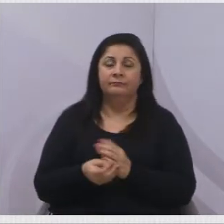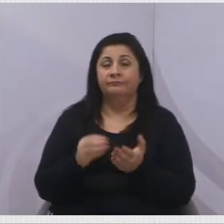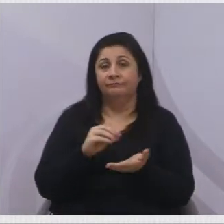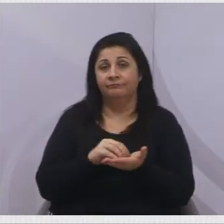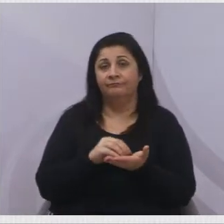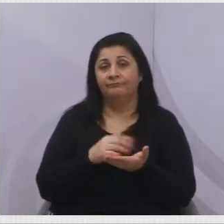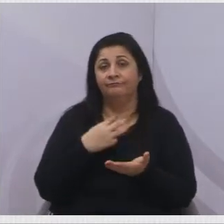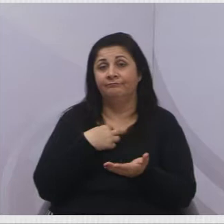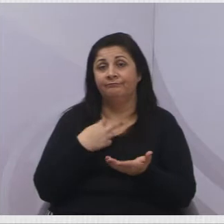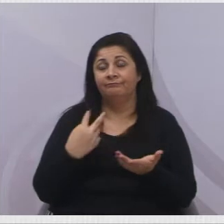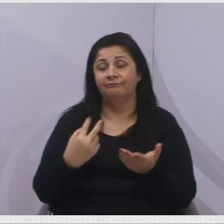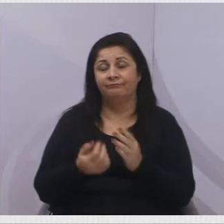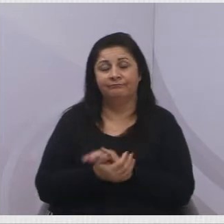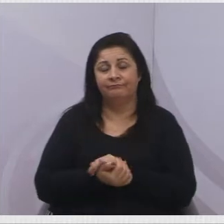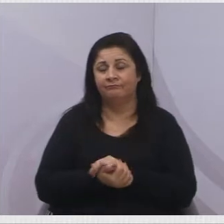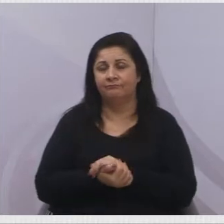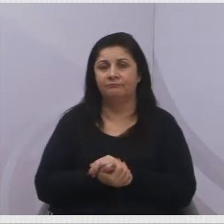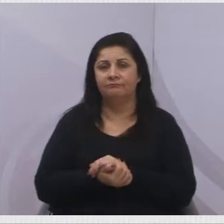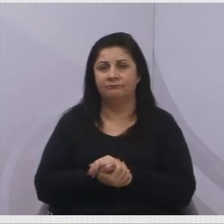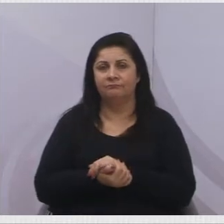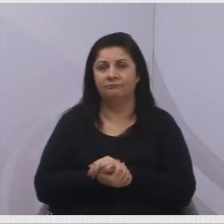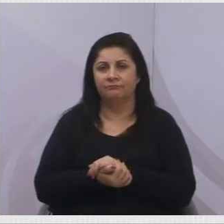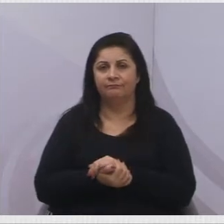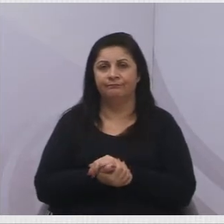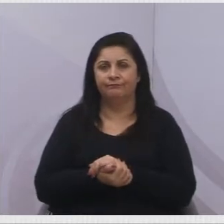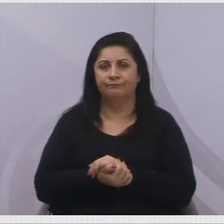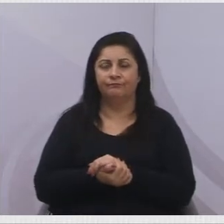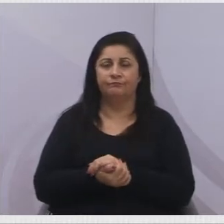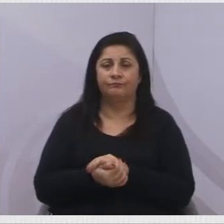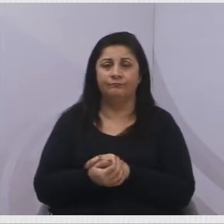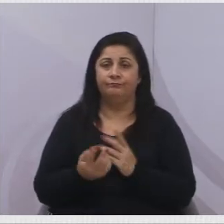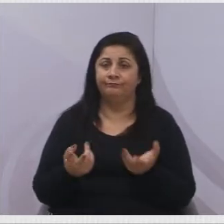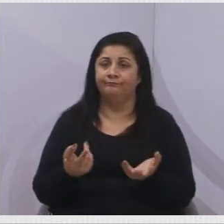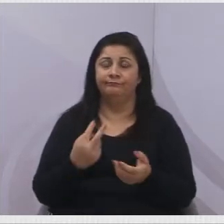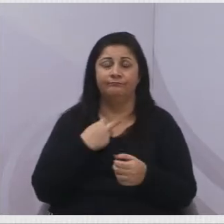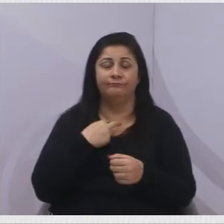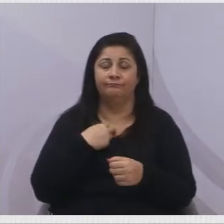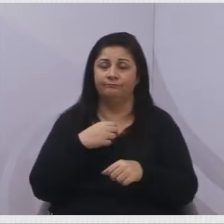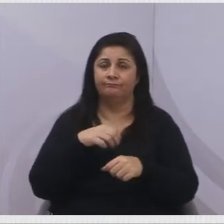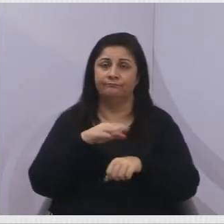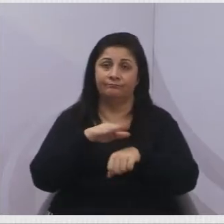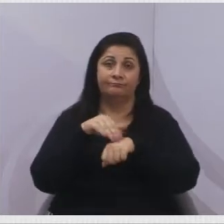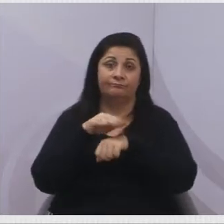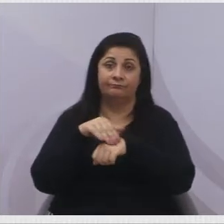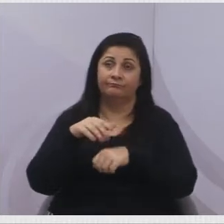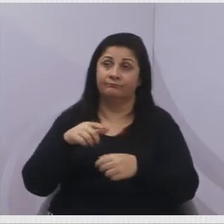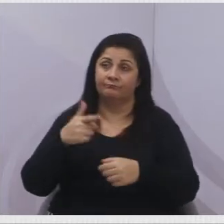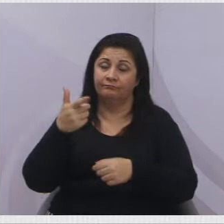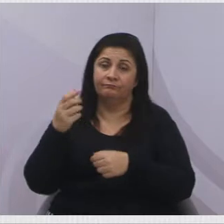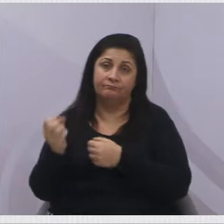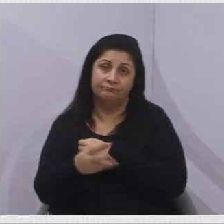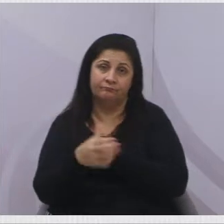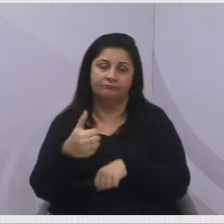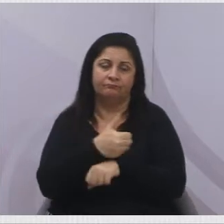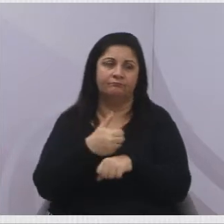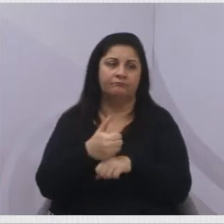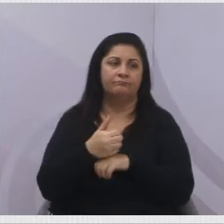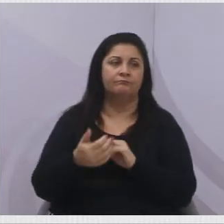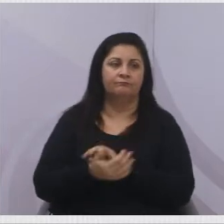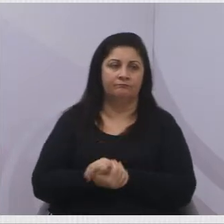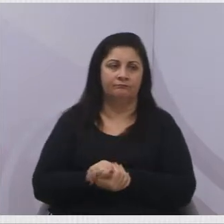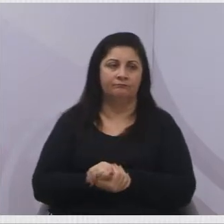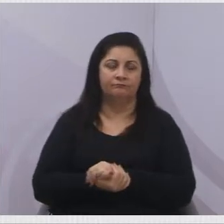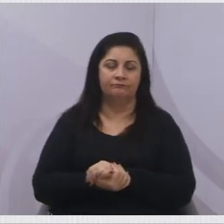vaga e nem aumentar o número de profissionais que nós necessitávamos.